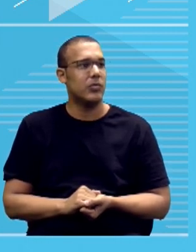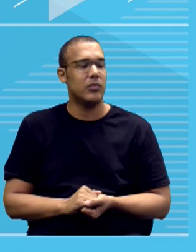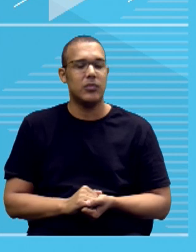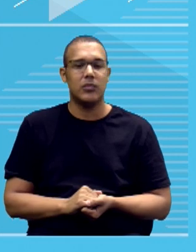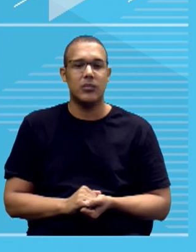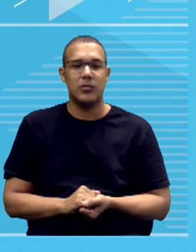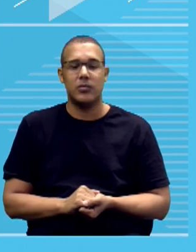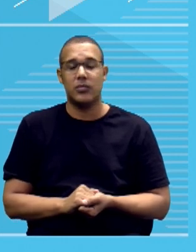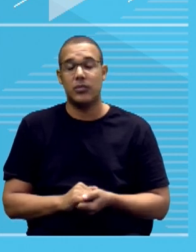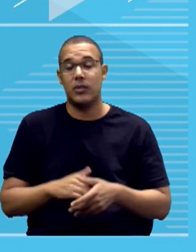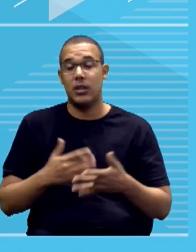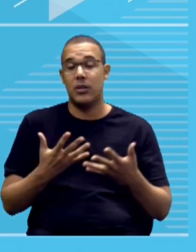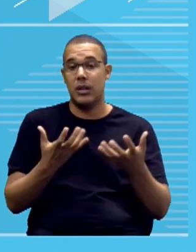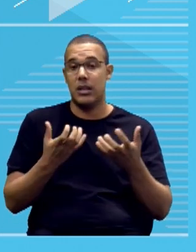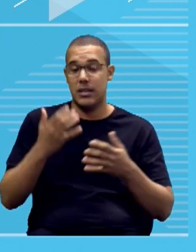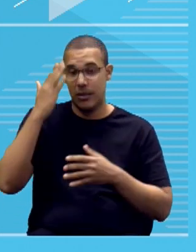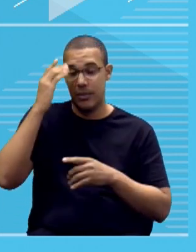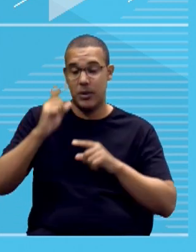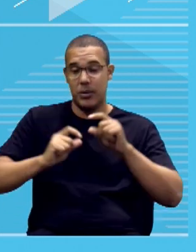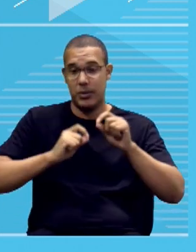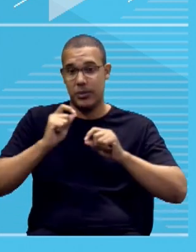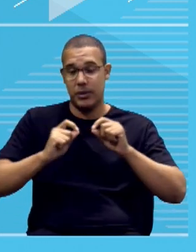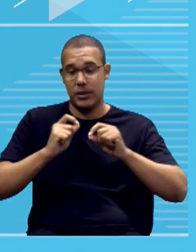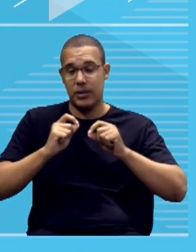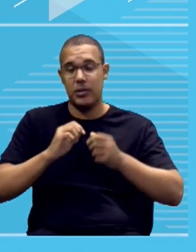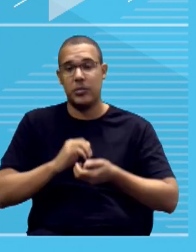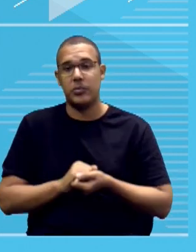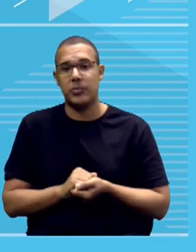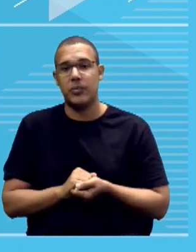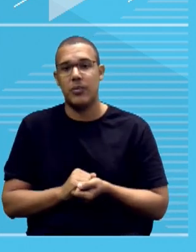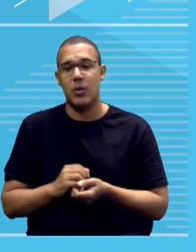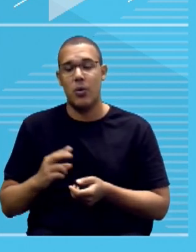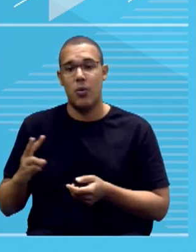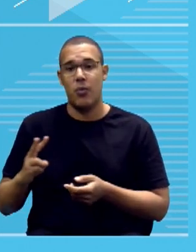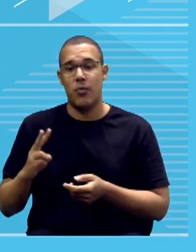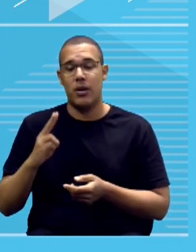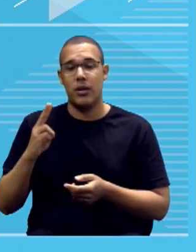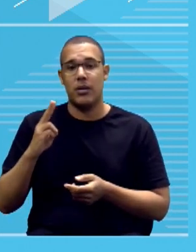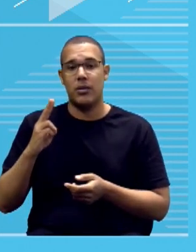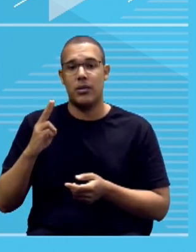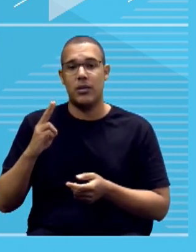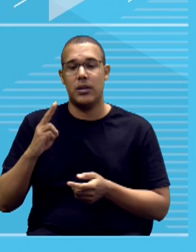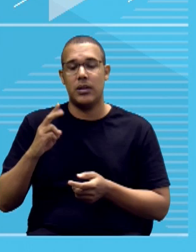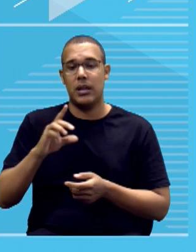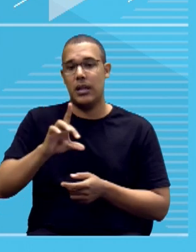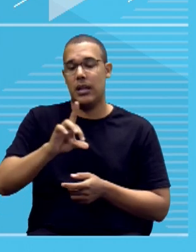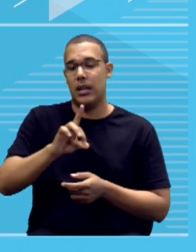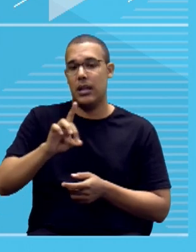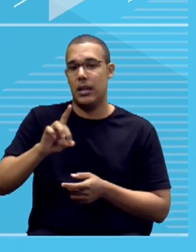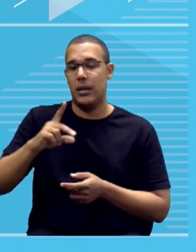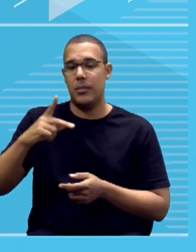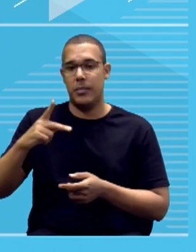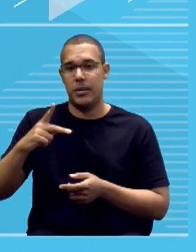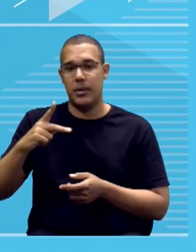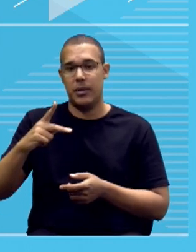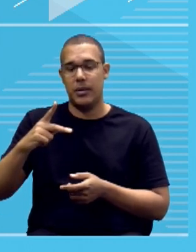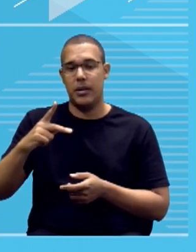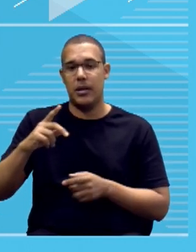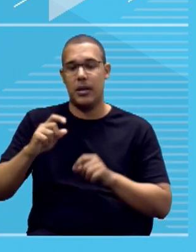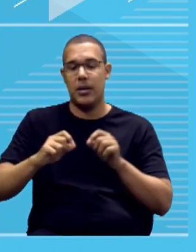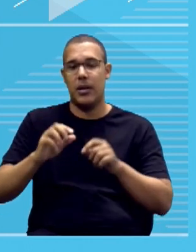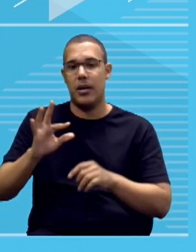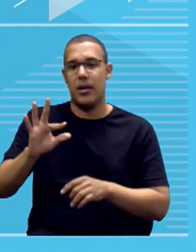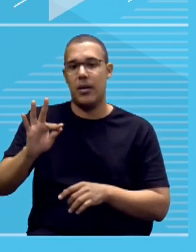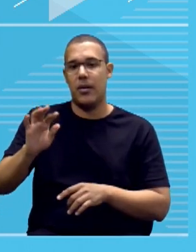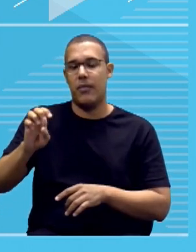geradores. Então, o que ele quer saber? Ele quer saber o valor da DDP. FEM é